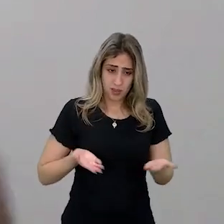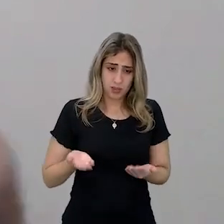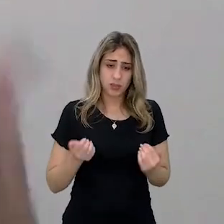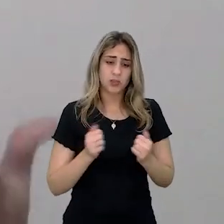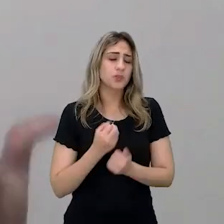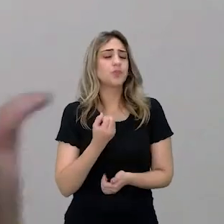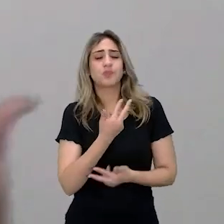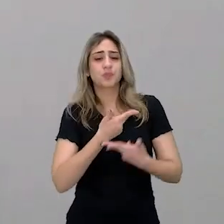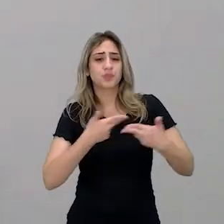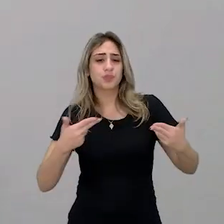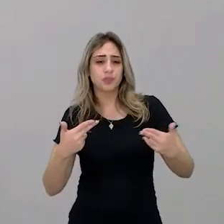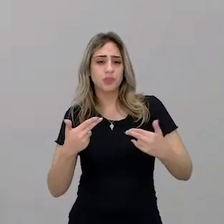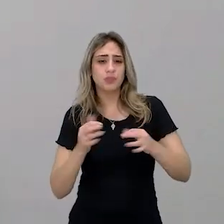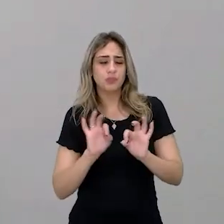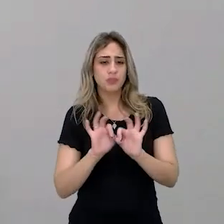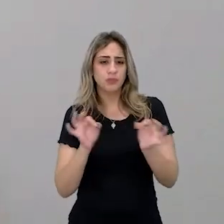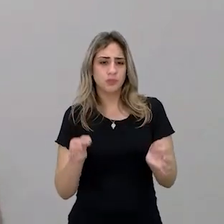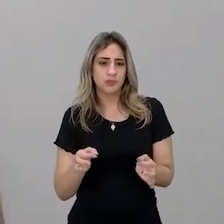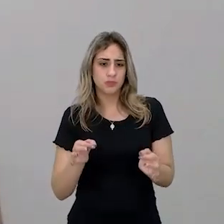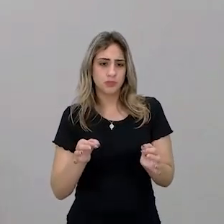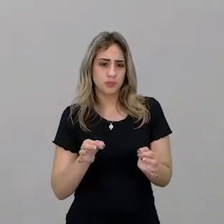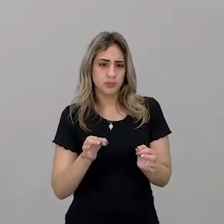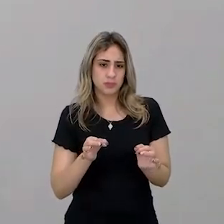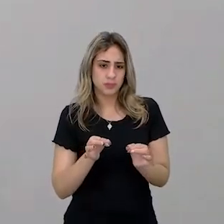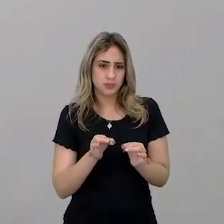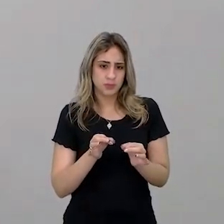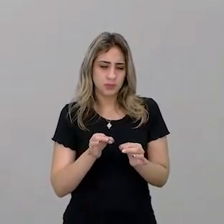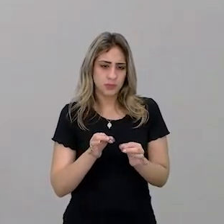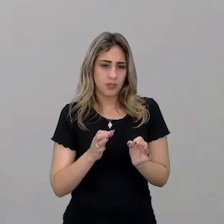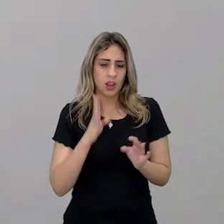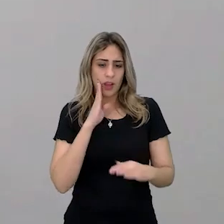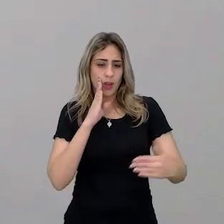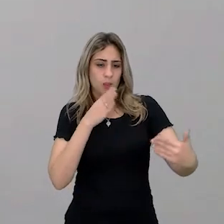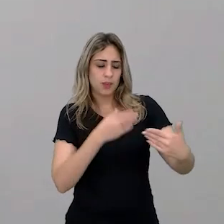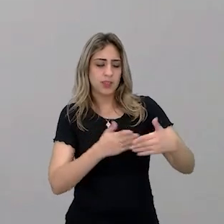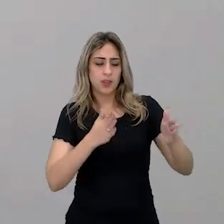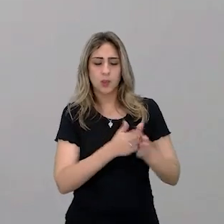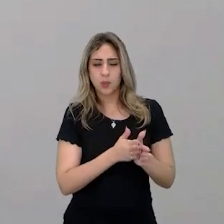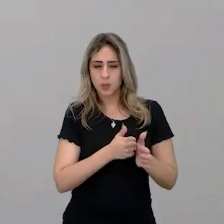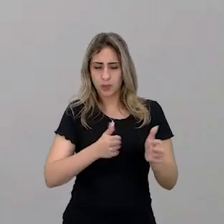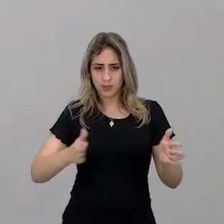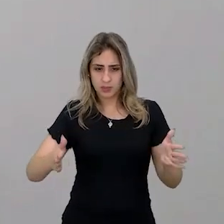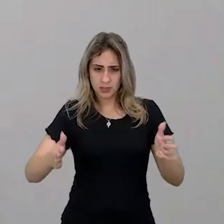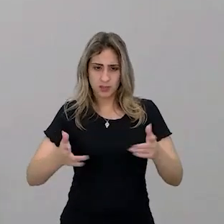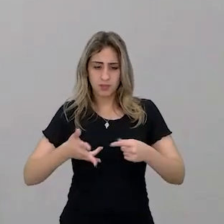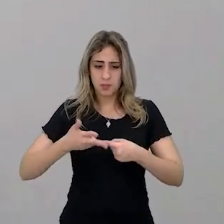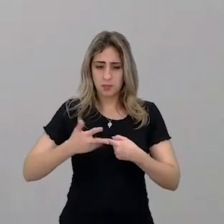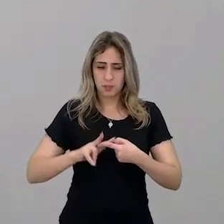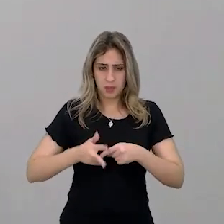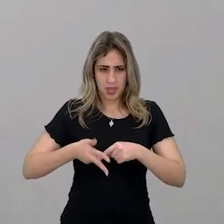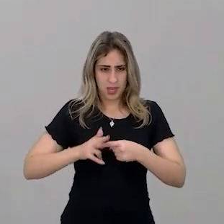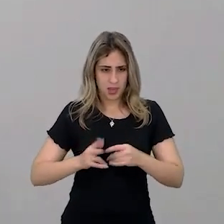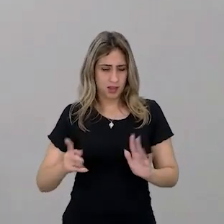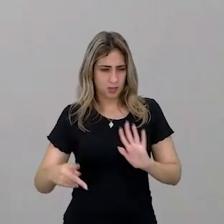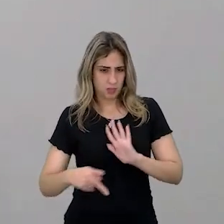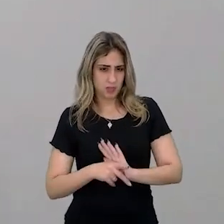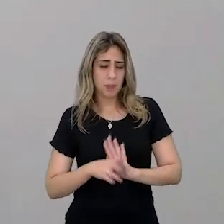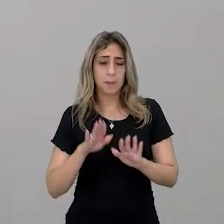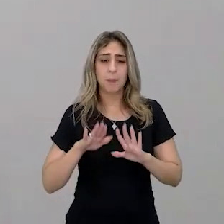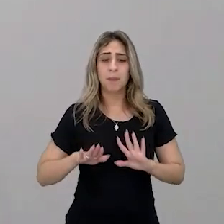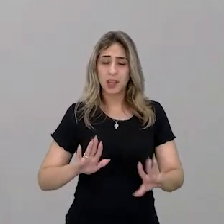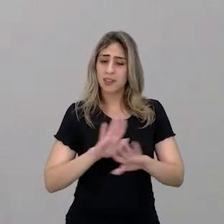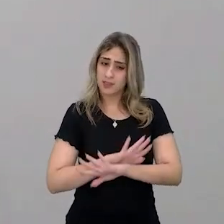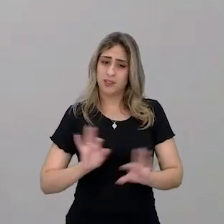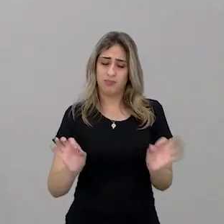com coisas simples, ele está utilizando a automação do processo mecânico, tá? Mas